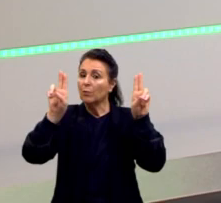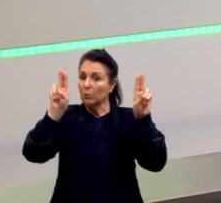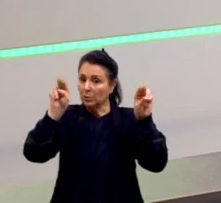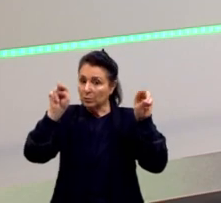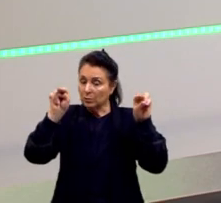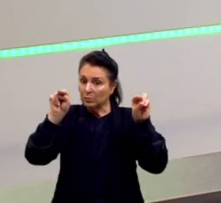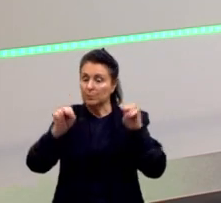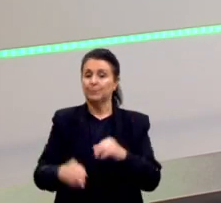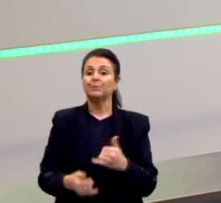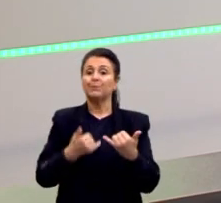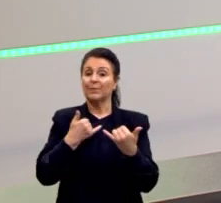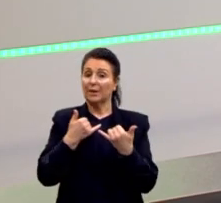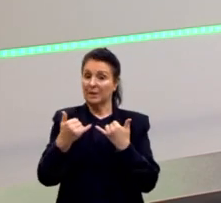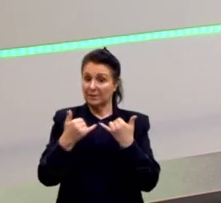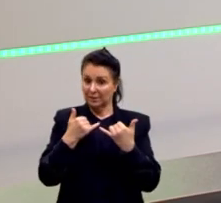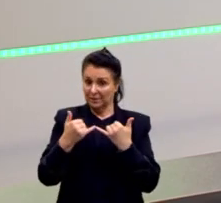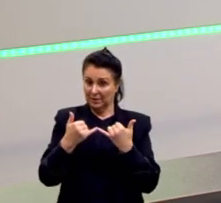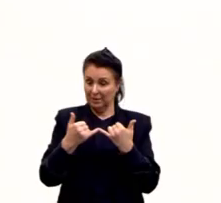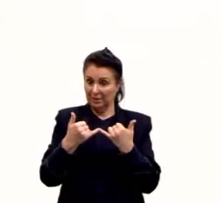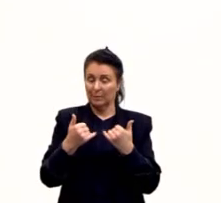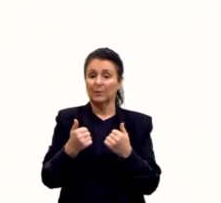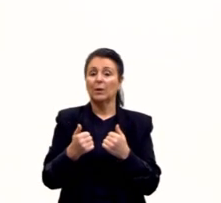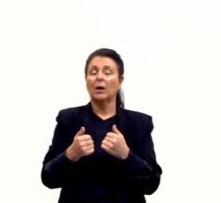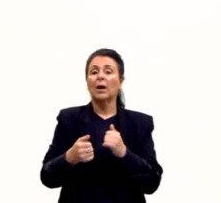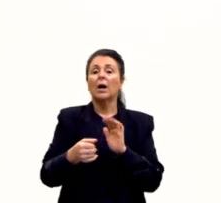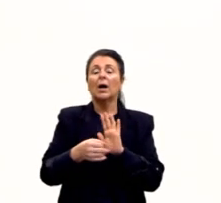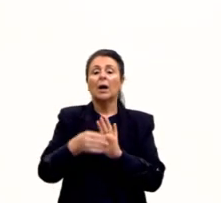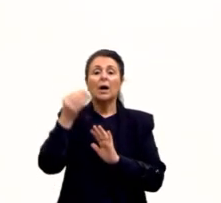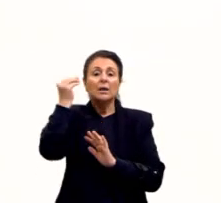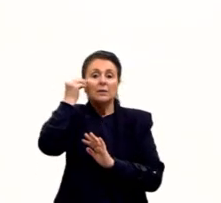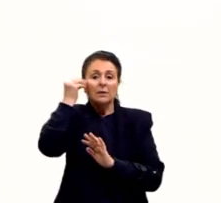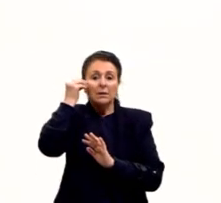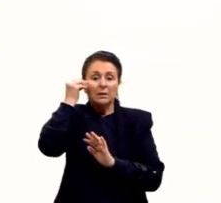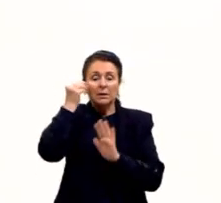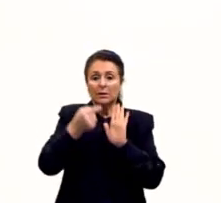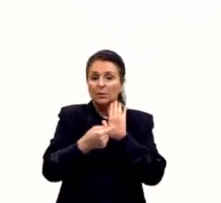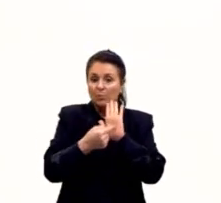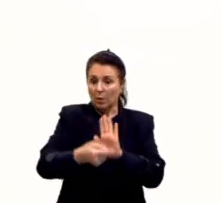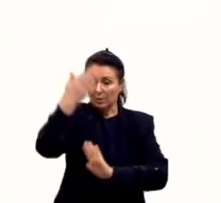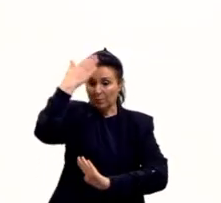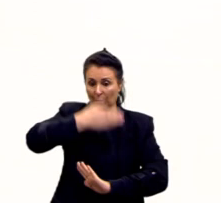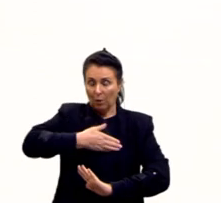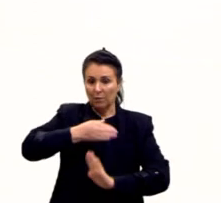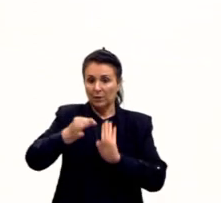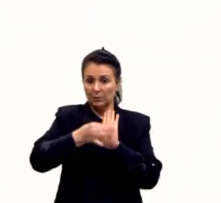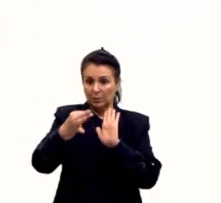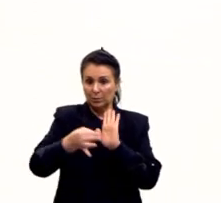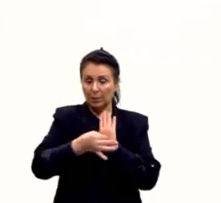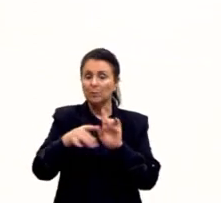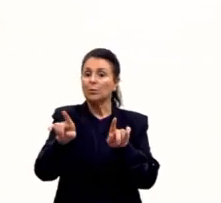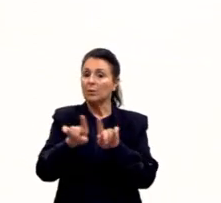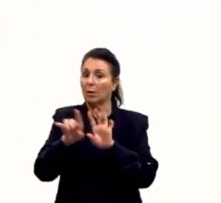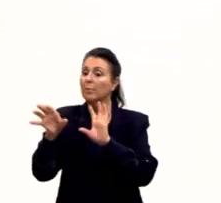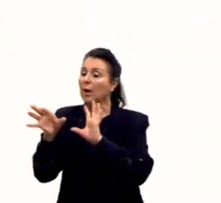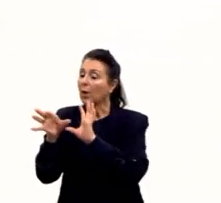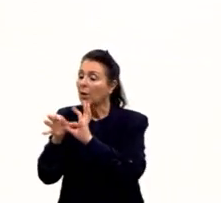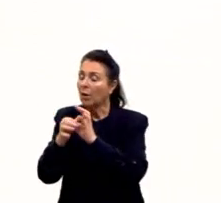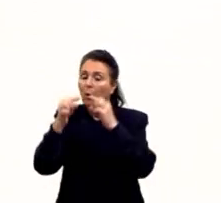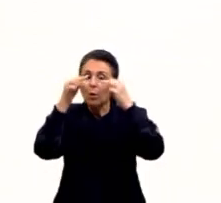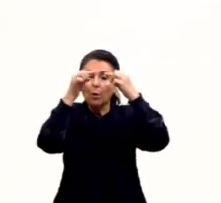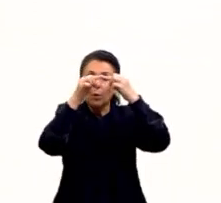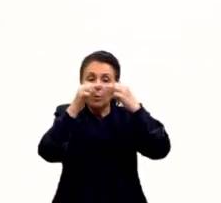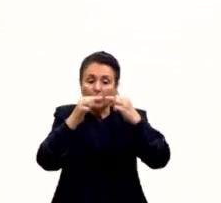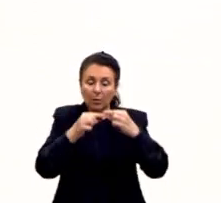as experiências que a gente traz Para comprovar os argumentos também tem que ser coerentes com a realidade